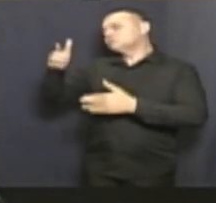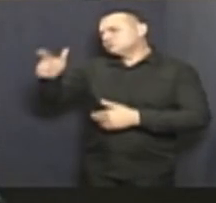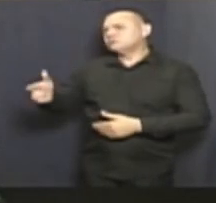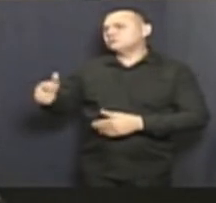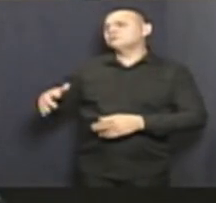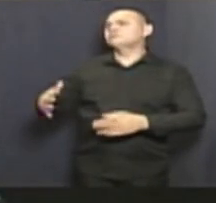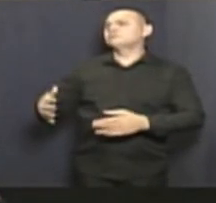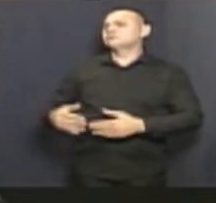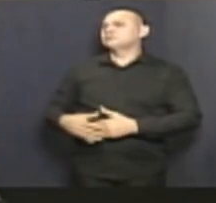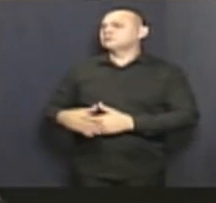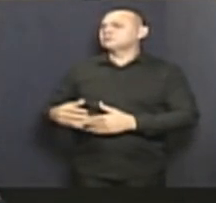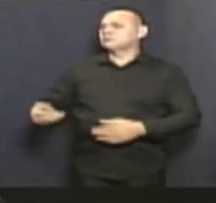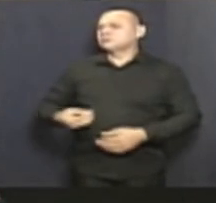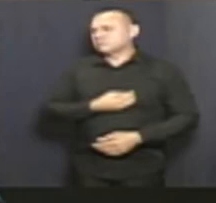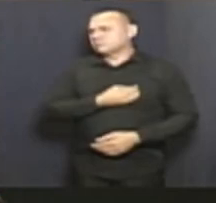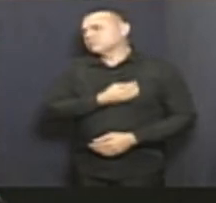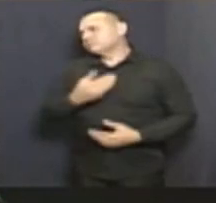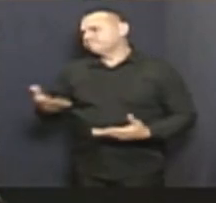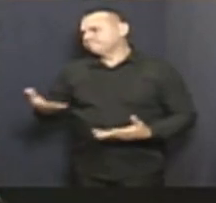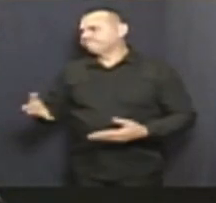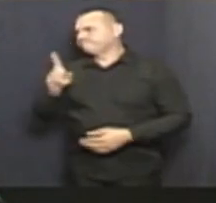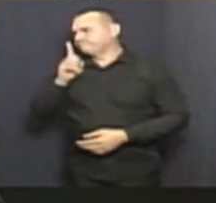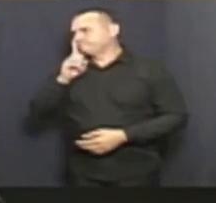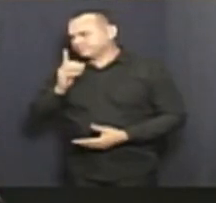todos aqui presentes obrigado